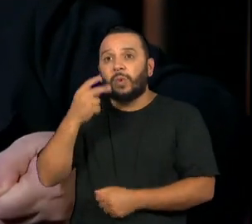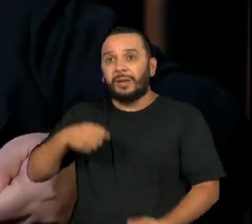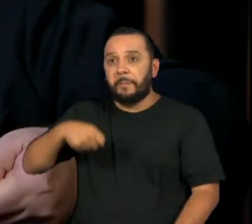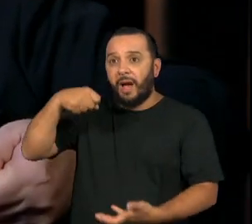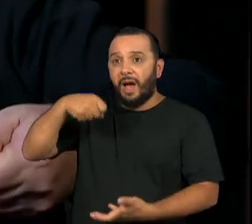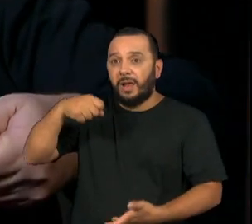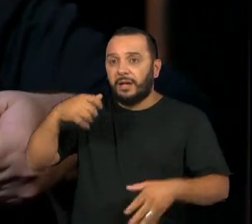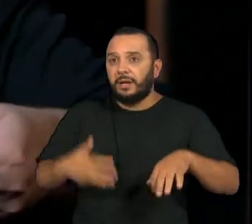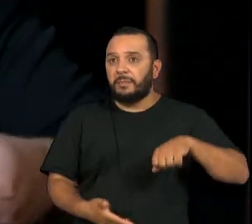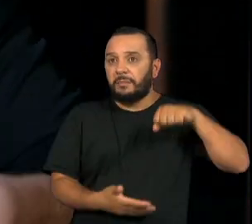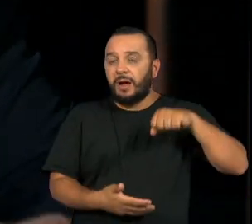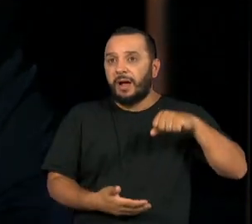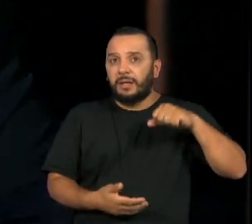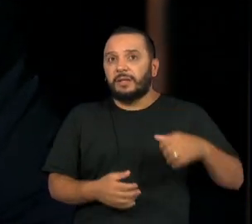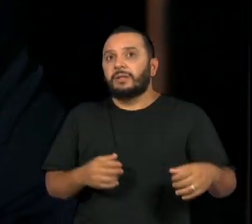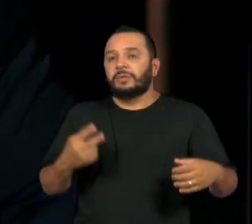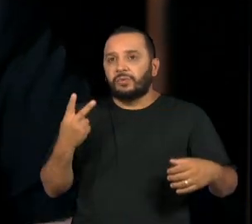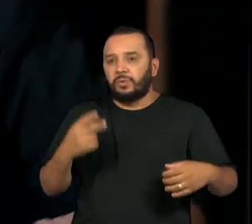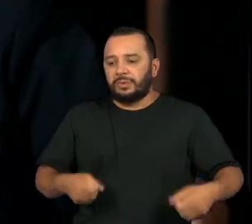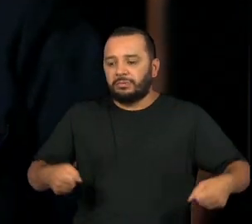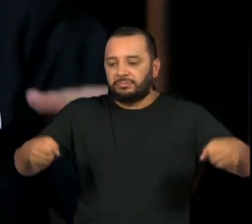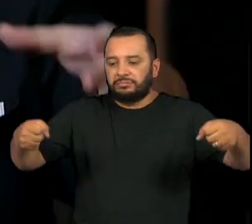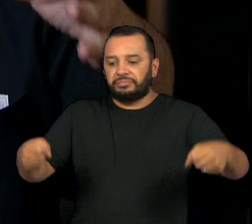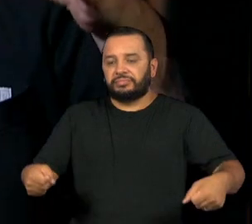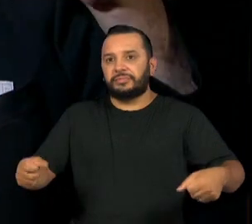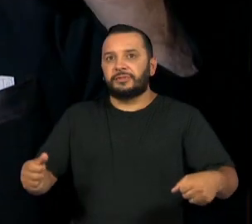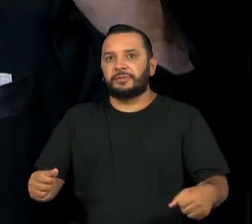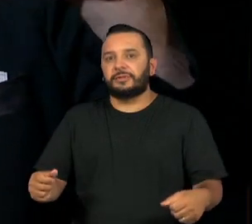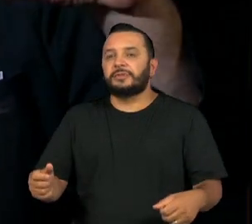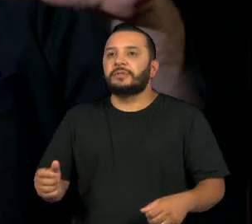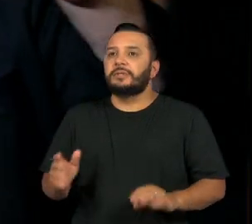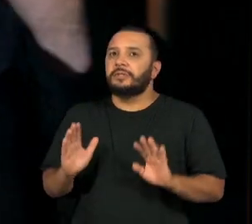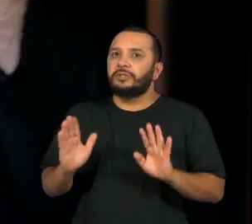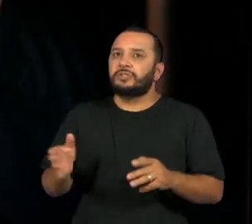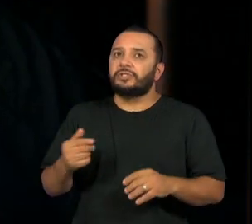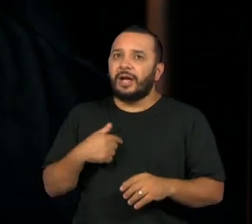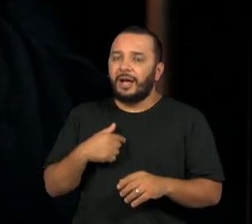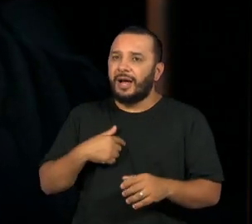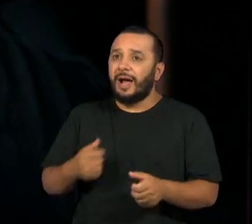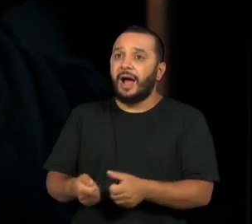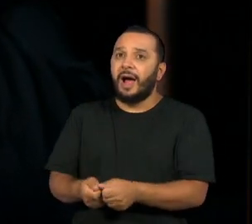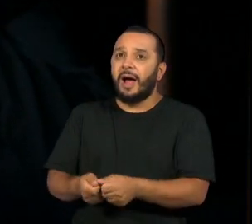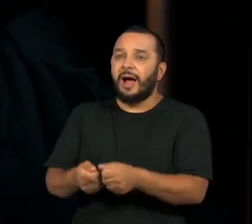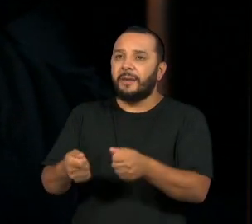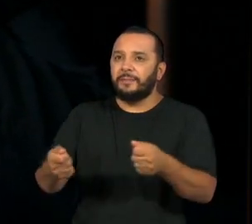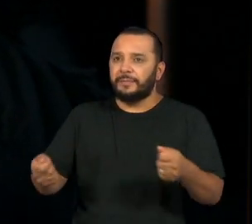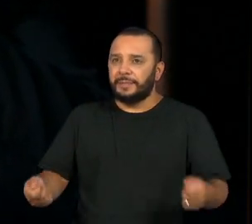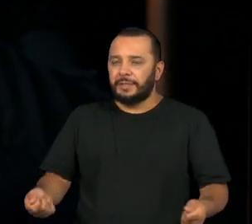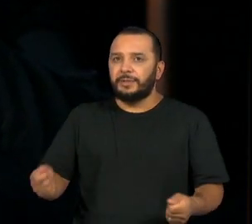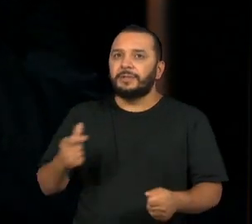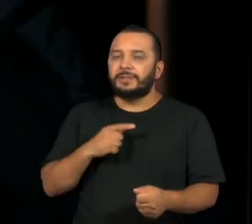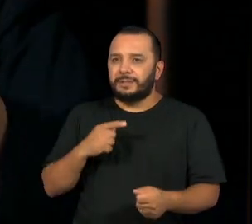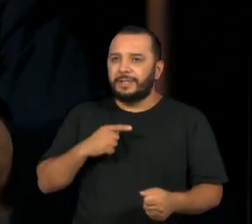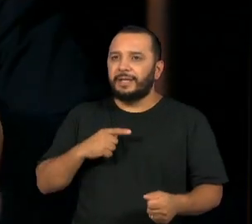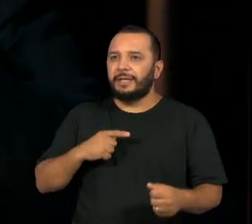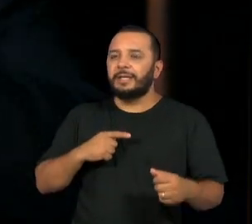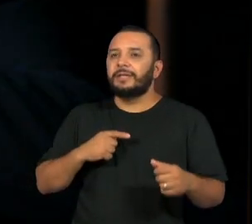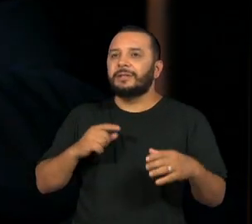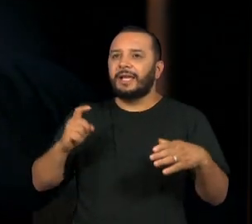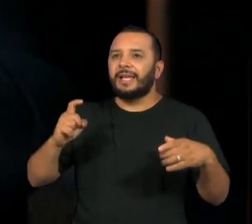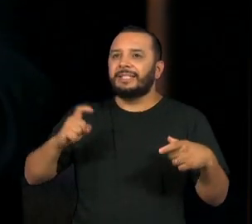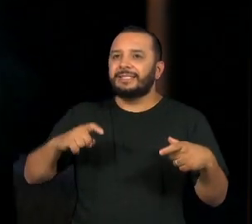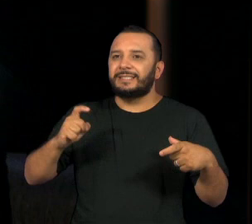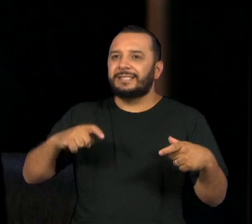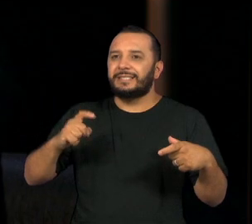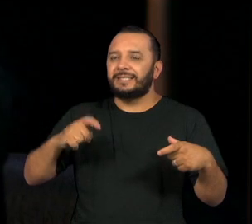gigantes assim da Alemanha Oriental no hotel, abriu a mala, tava um montão de disco em russo e